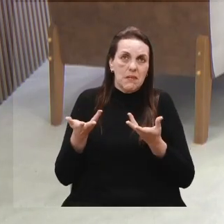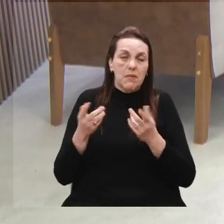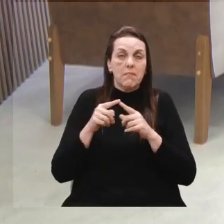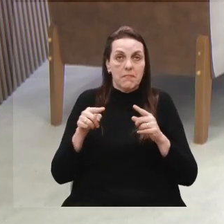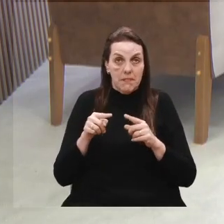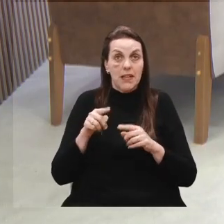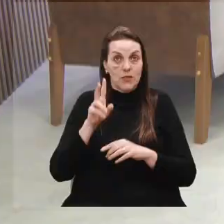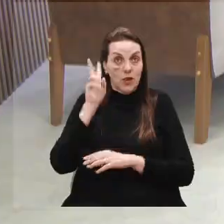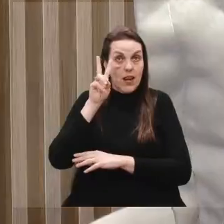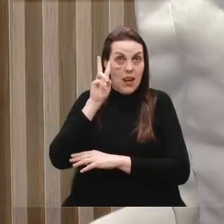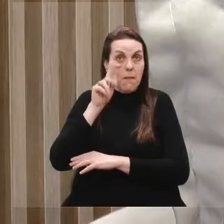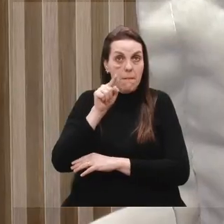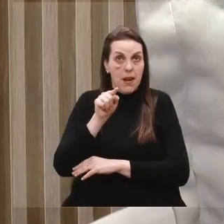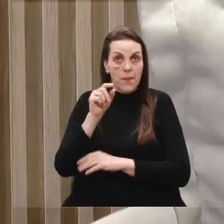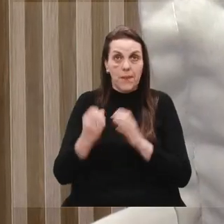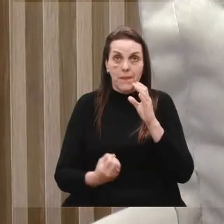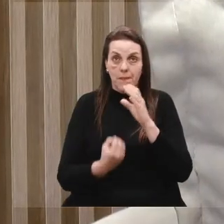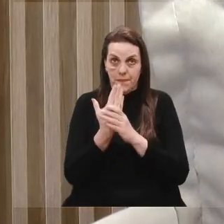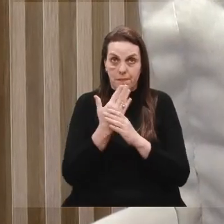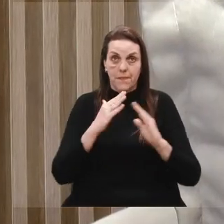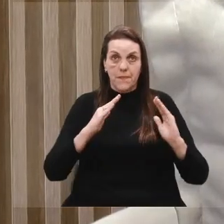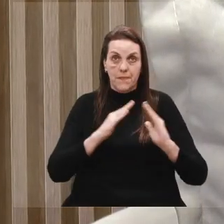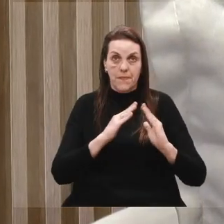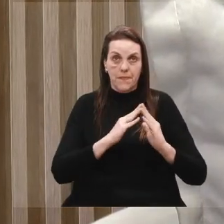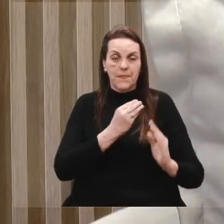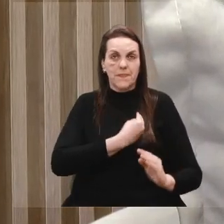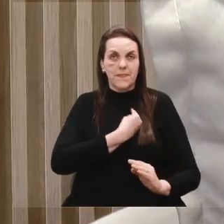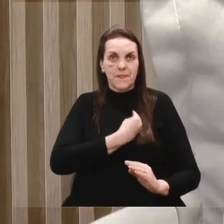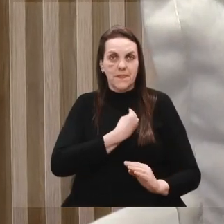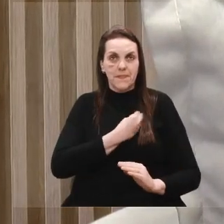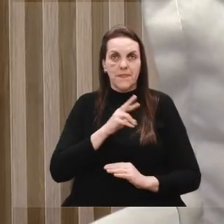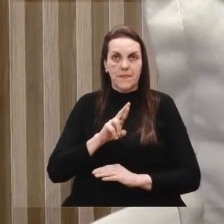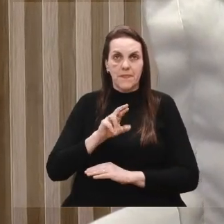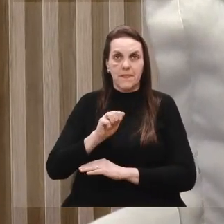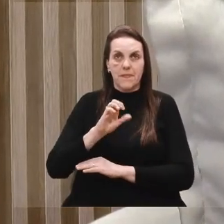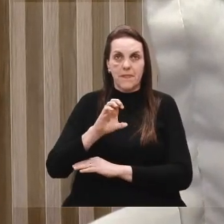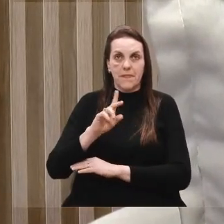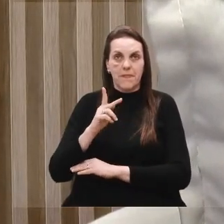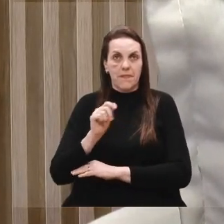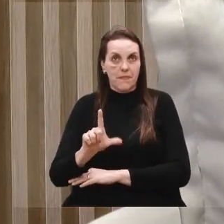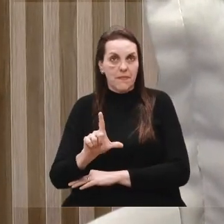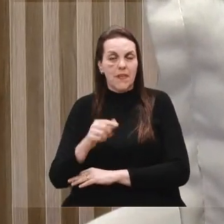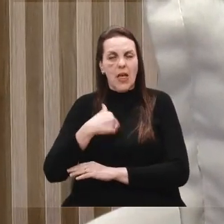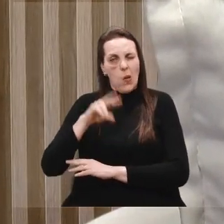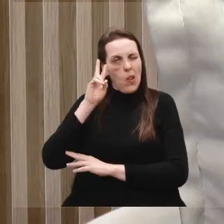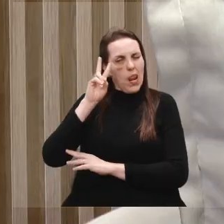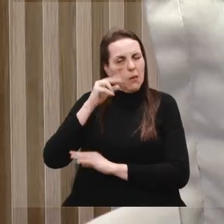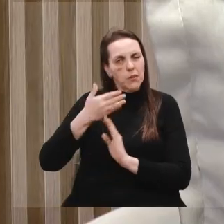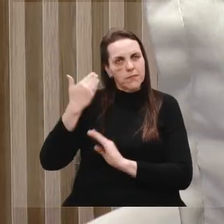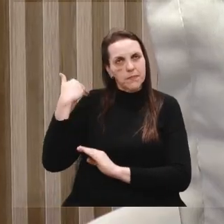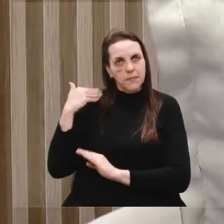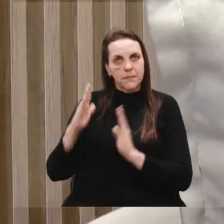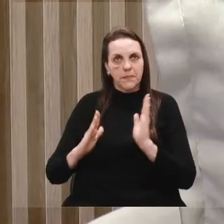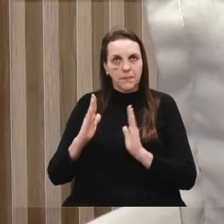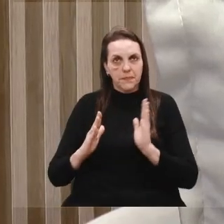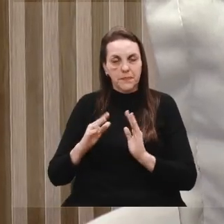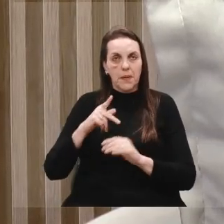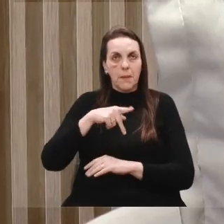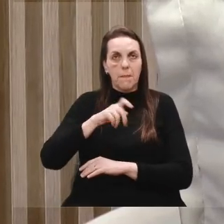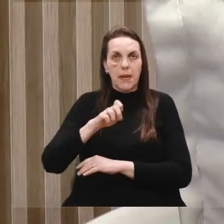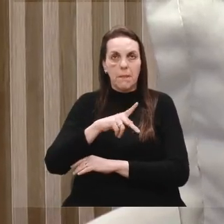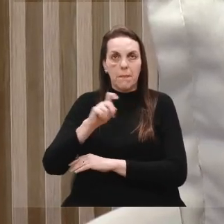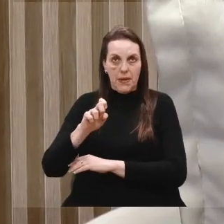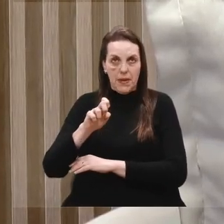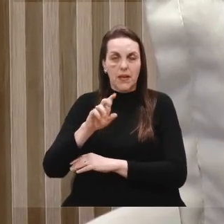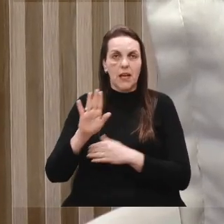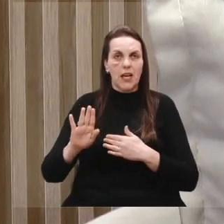Mas eu queria lembrar de quando foi criada a Casa Viva Raquel. Eu lembro que eu era a época que o Pepe Vado foi